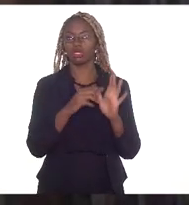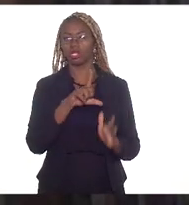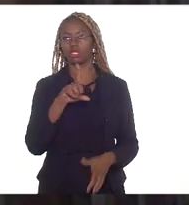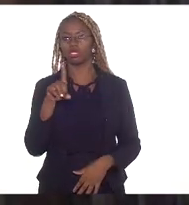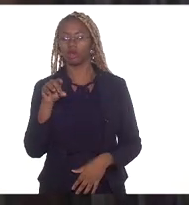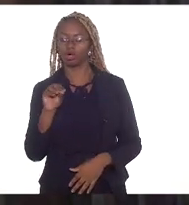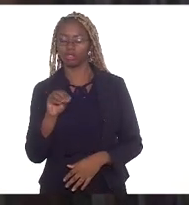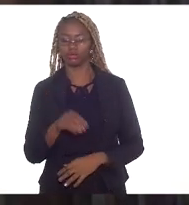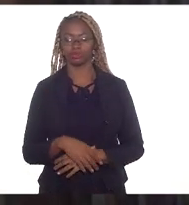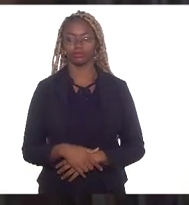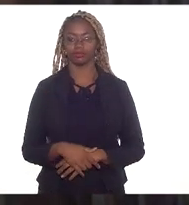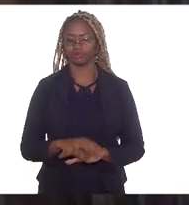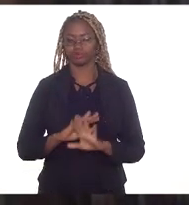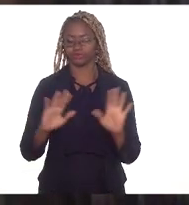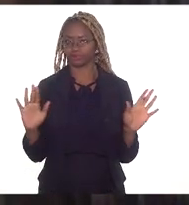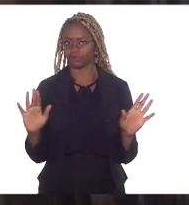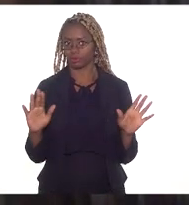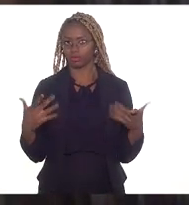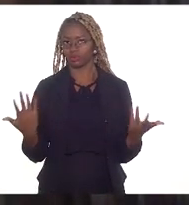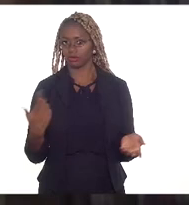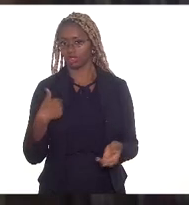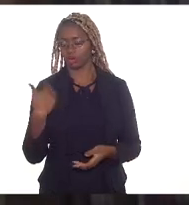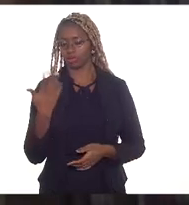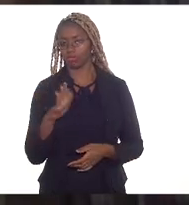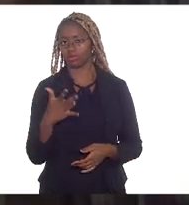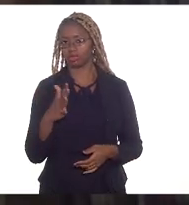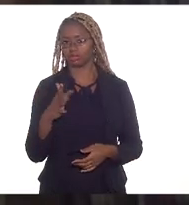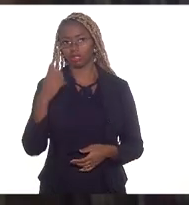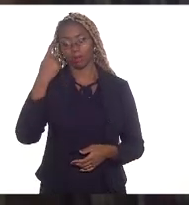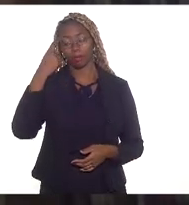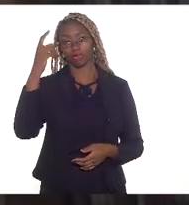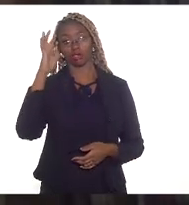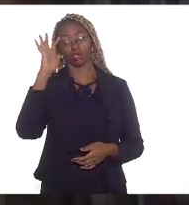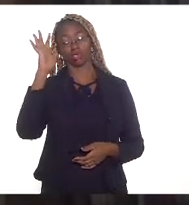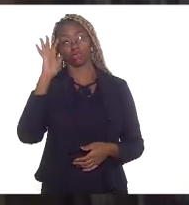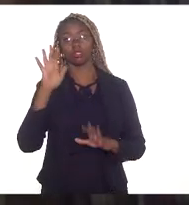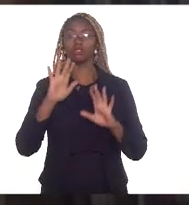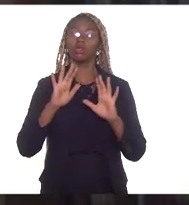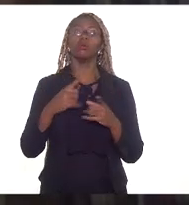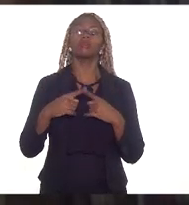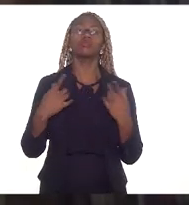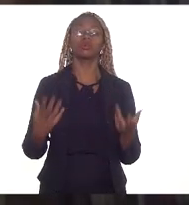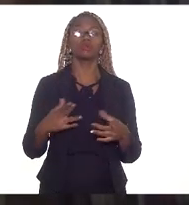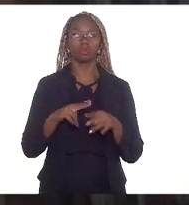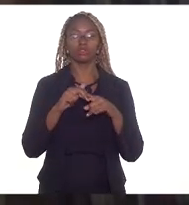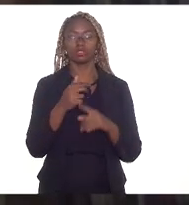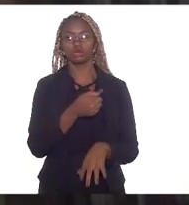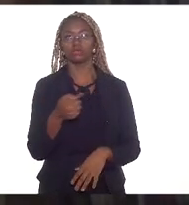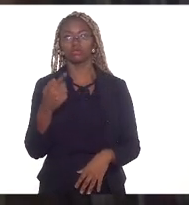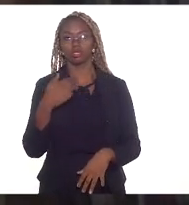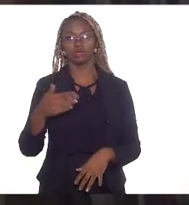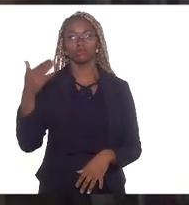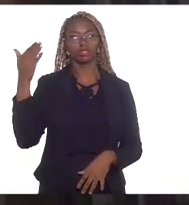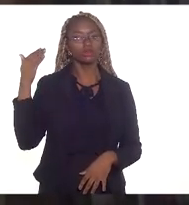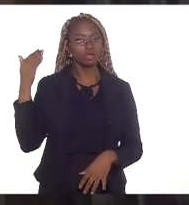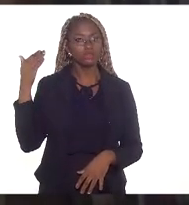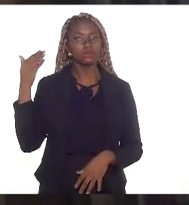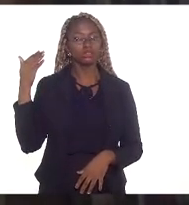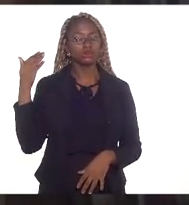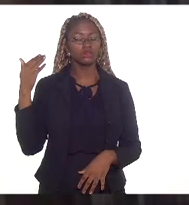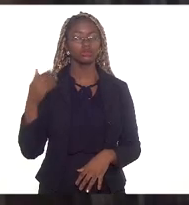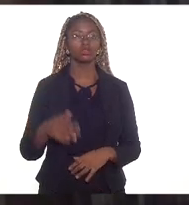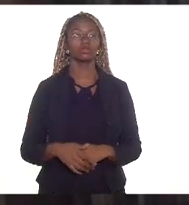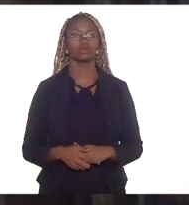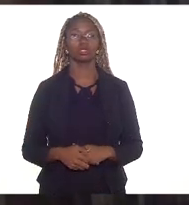Ou seja, era isso mais ou menos o que eu estava pensando. Por quê? Porque na semana passada, nós, no Colégio